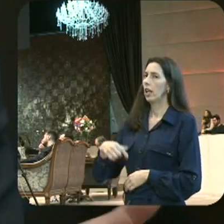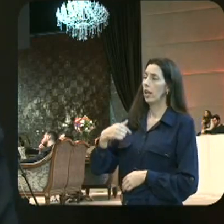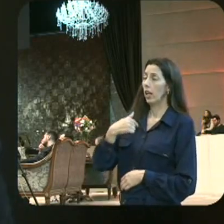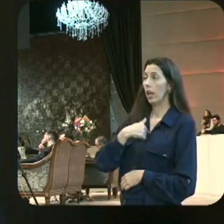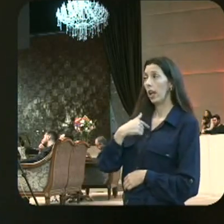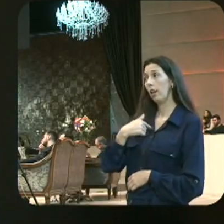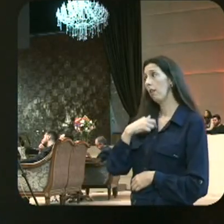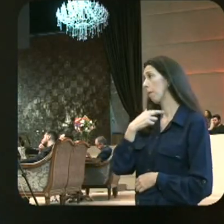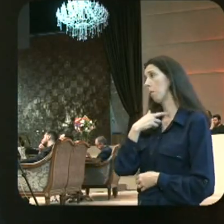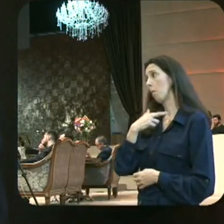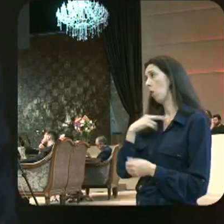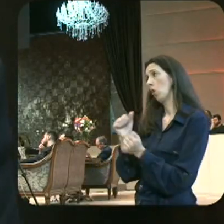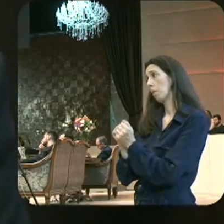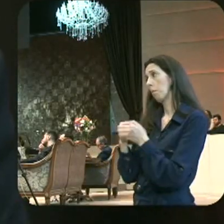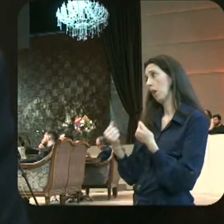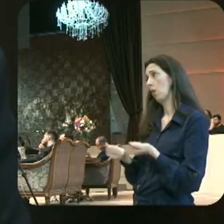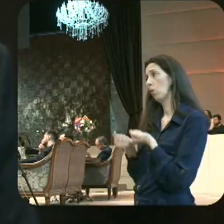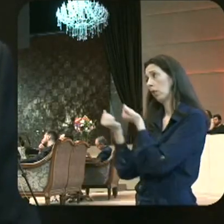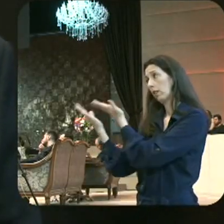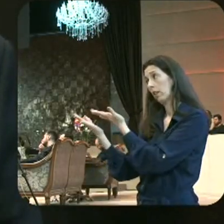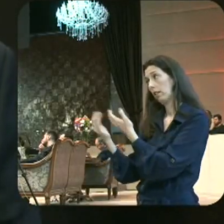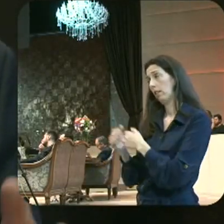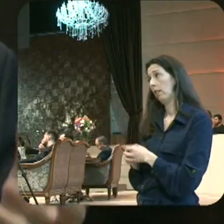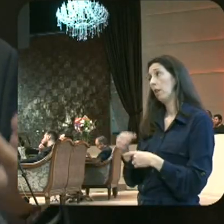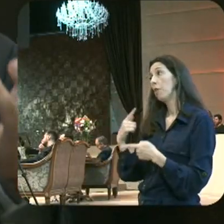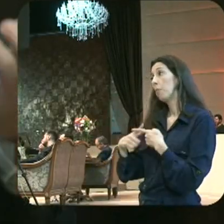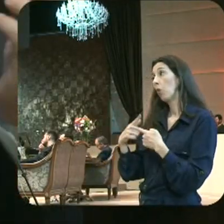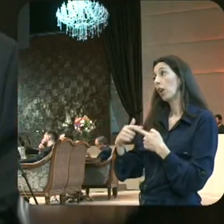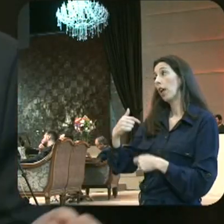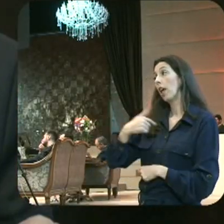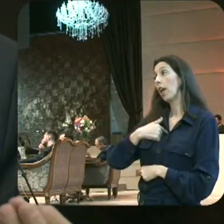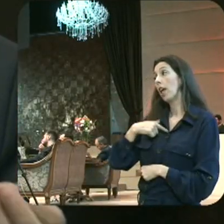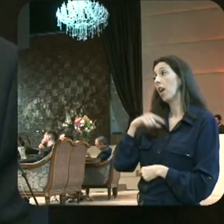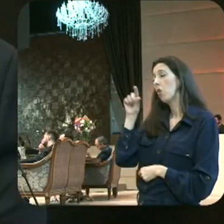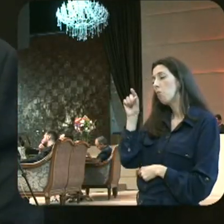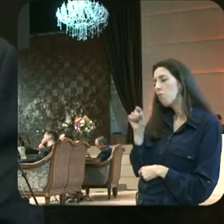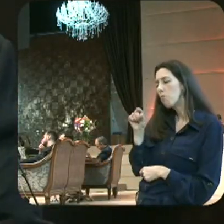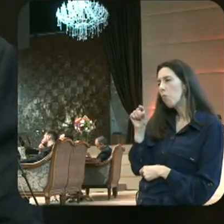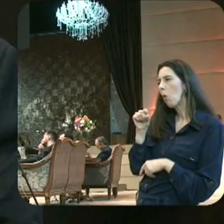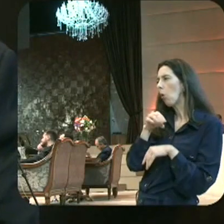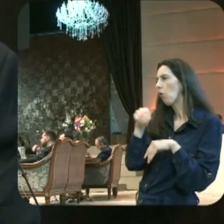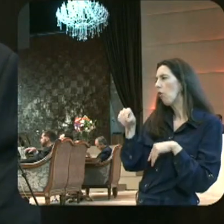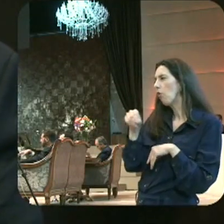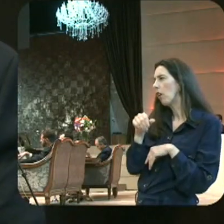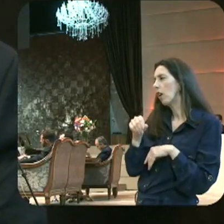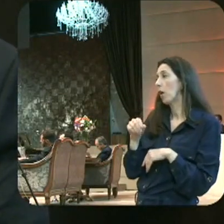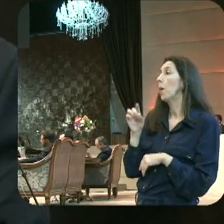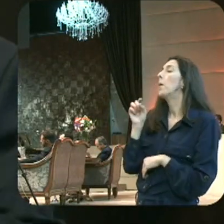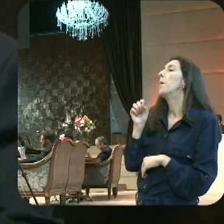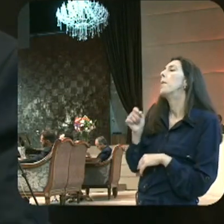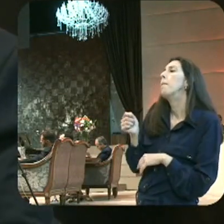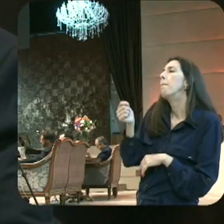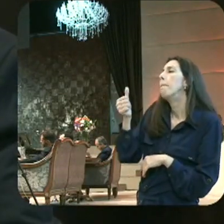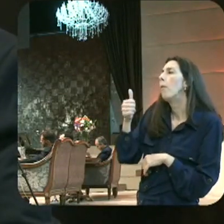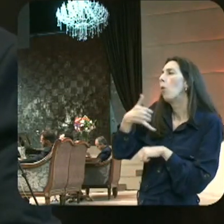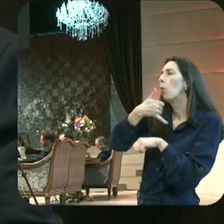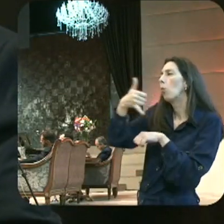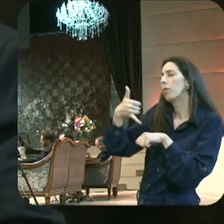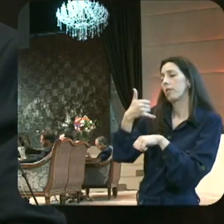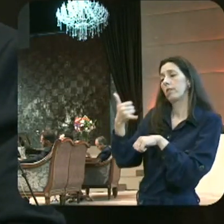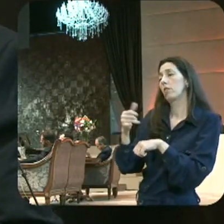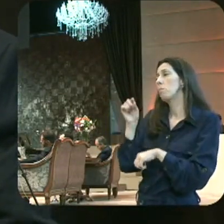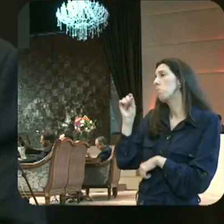eu não posso fazer o pãozinho para você, porque eu tenho um pouquinho de farinha e um pouquinho de azeite na